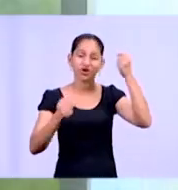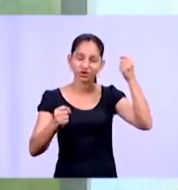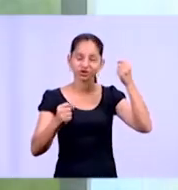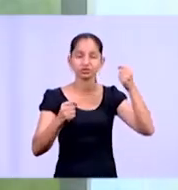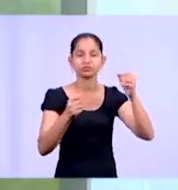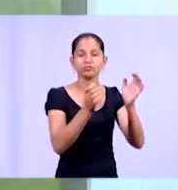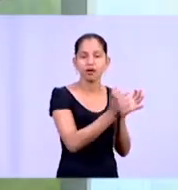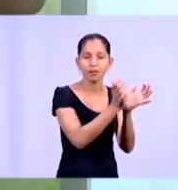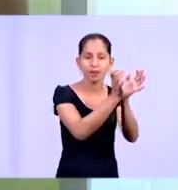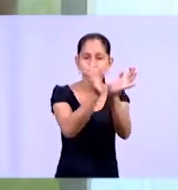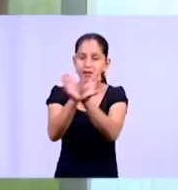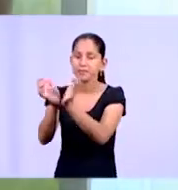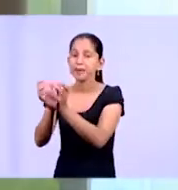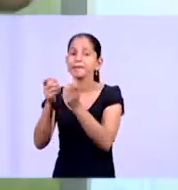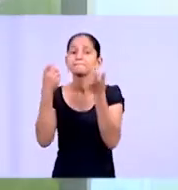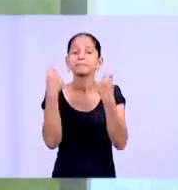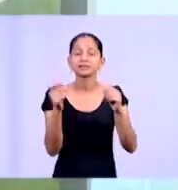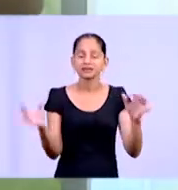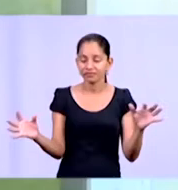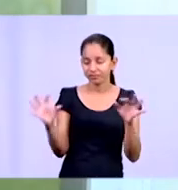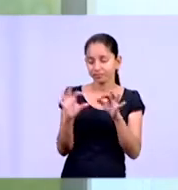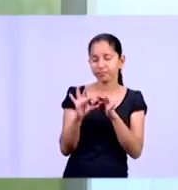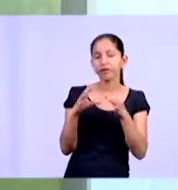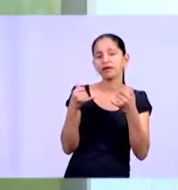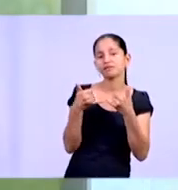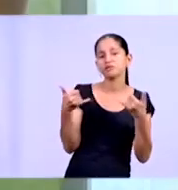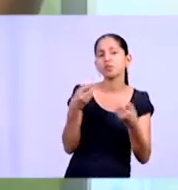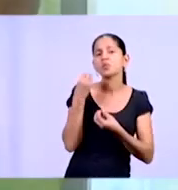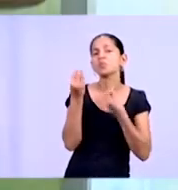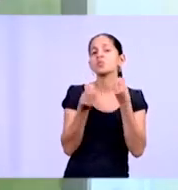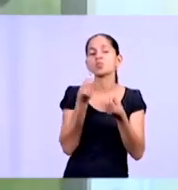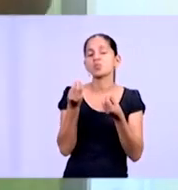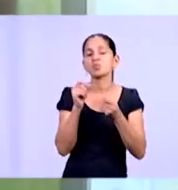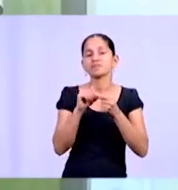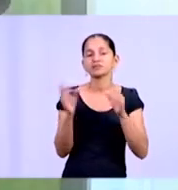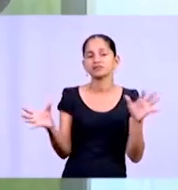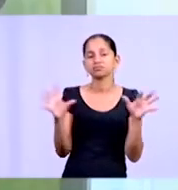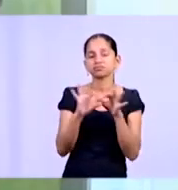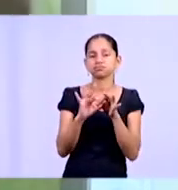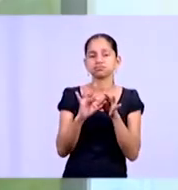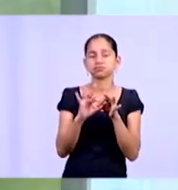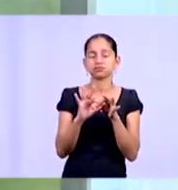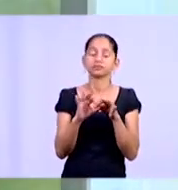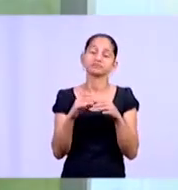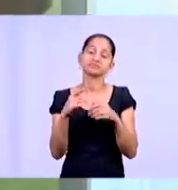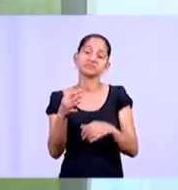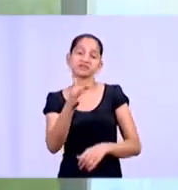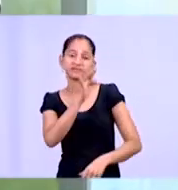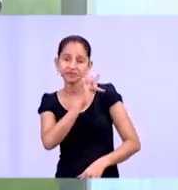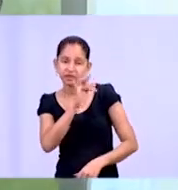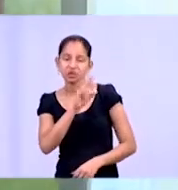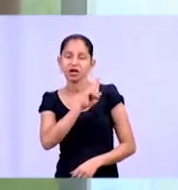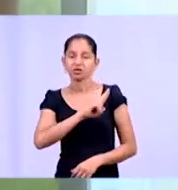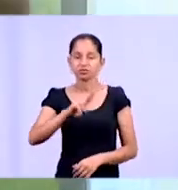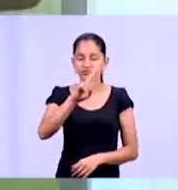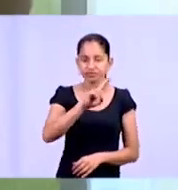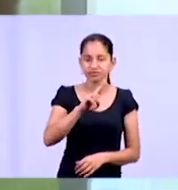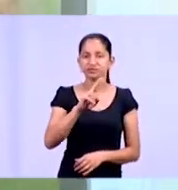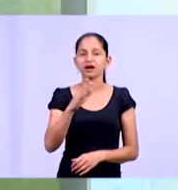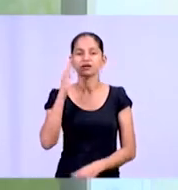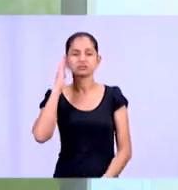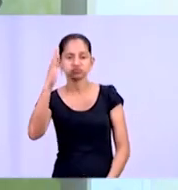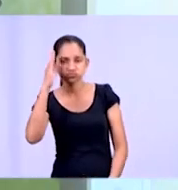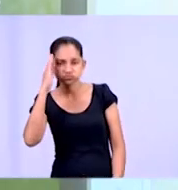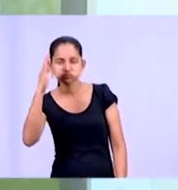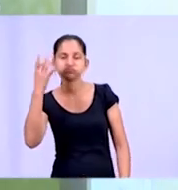computadores precisavam estar interligados. Esses computadores, essa interligação desses computadores entre universidades, entre o Exército, entre a Marinha, entre o Ministério